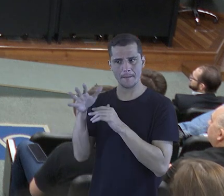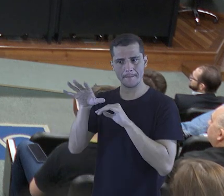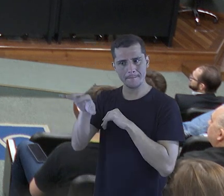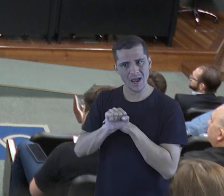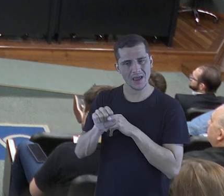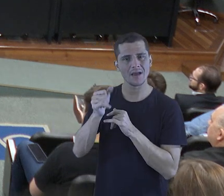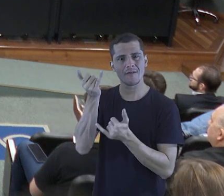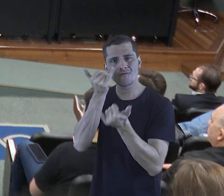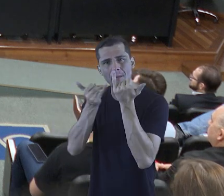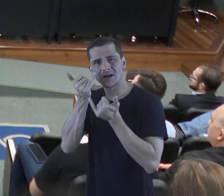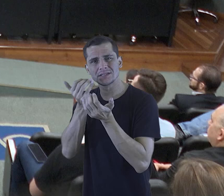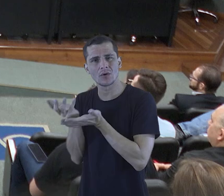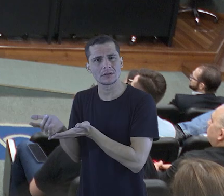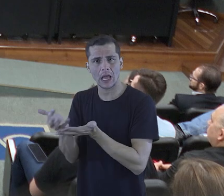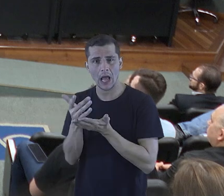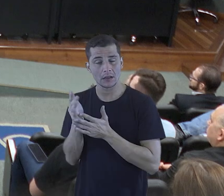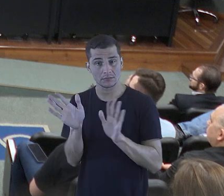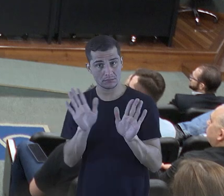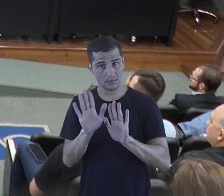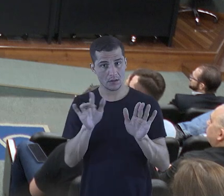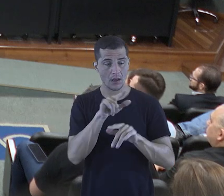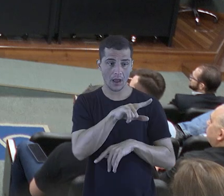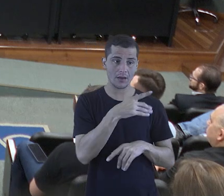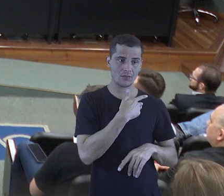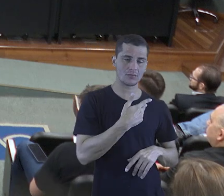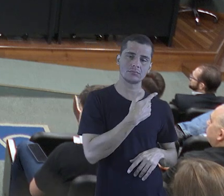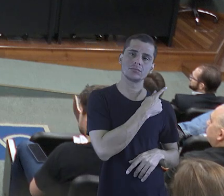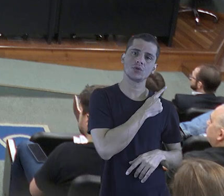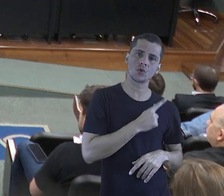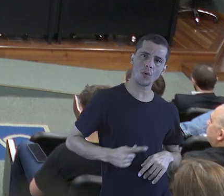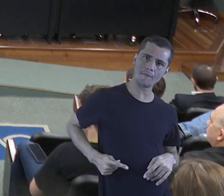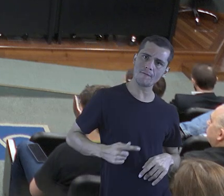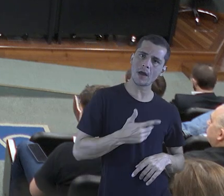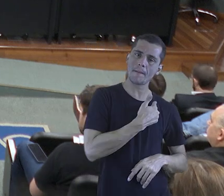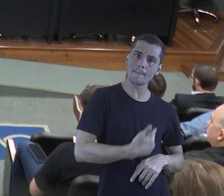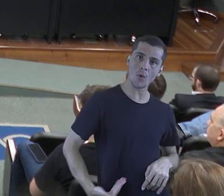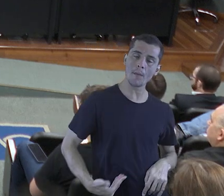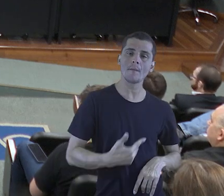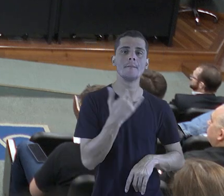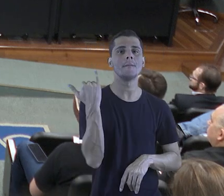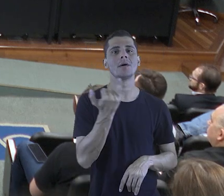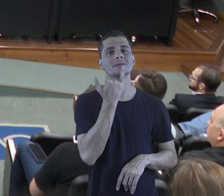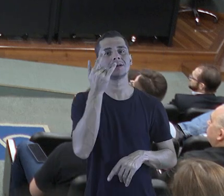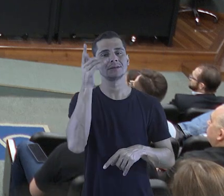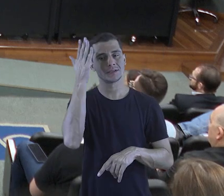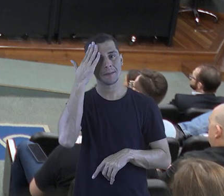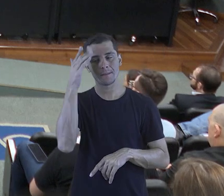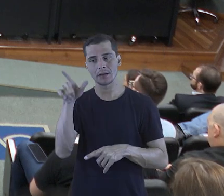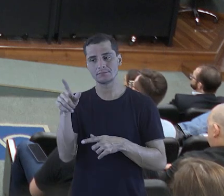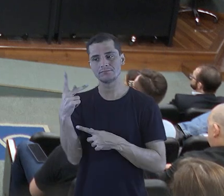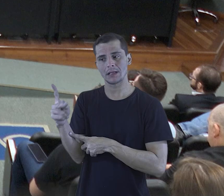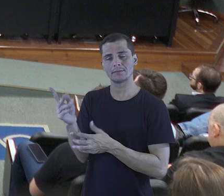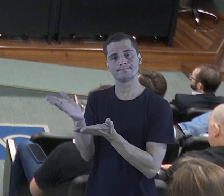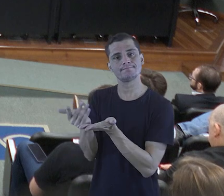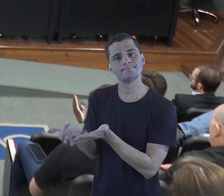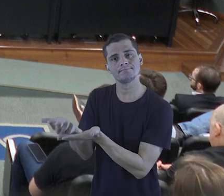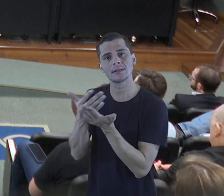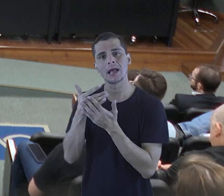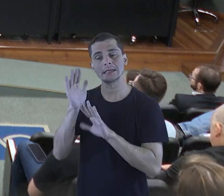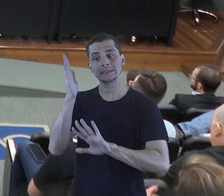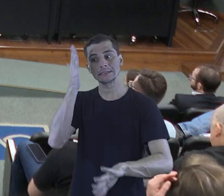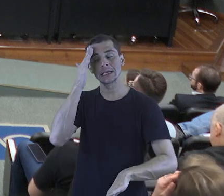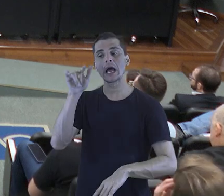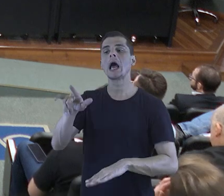buscar essa autorização. Em prol da própria criança e do adolescente. Então, a ANPD veio e soltou o enunciado dizendo que,